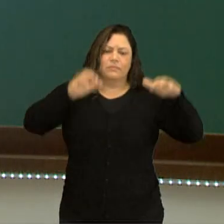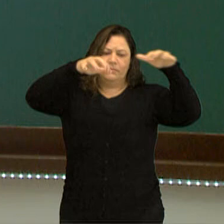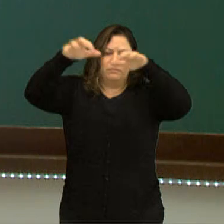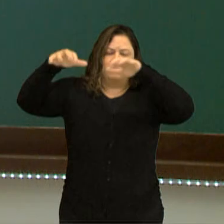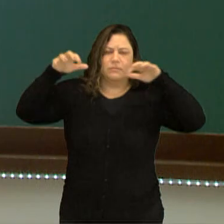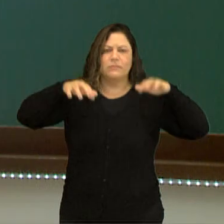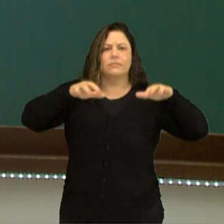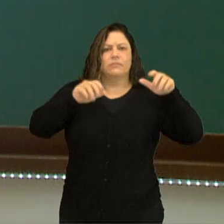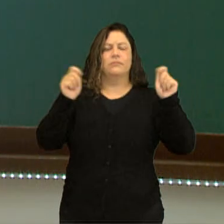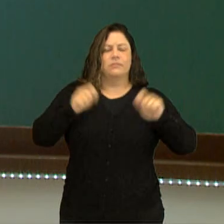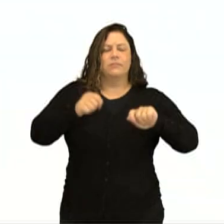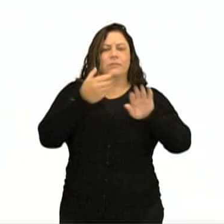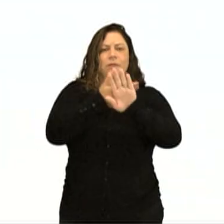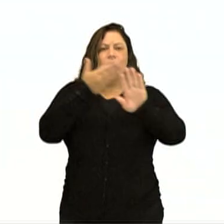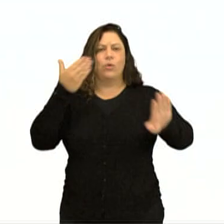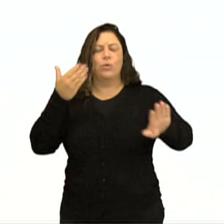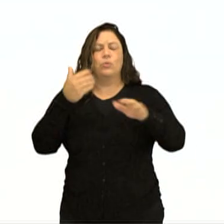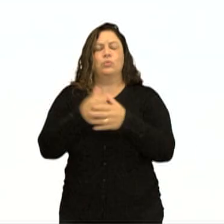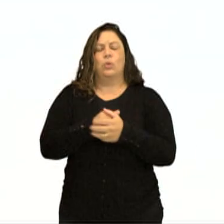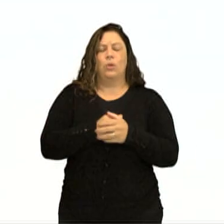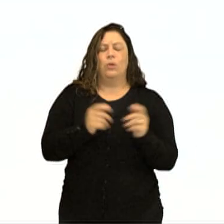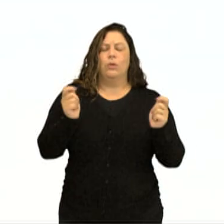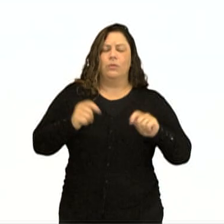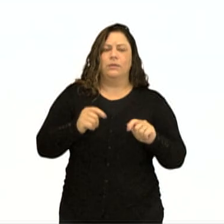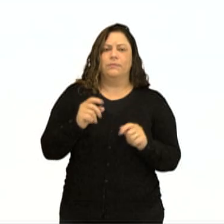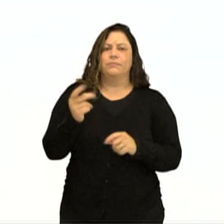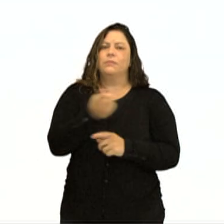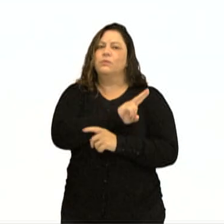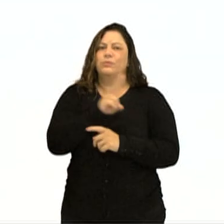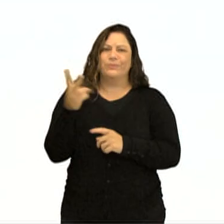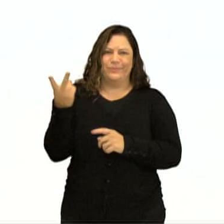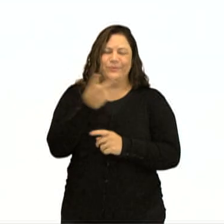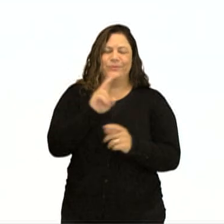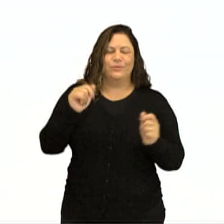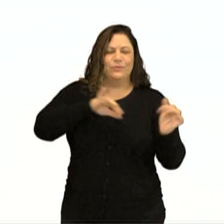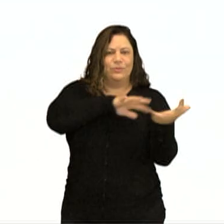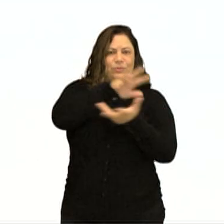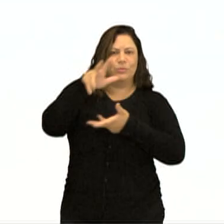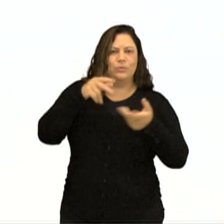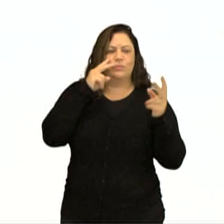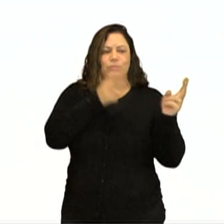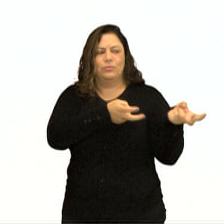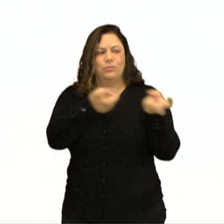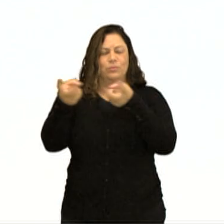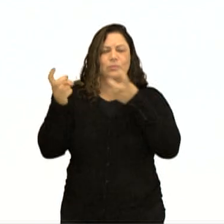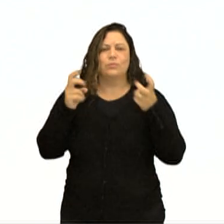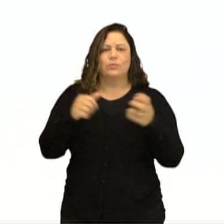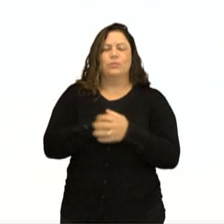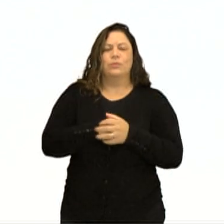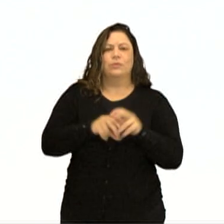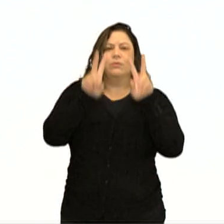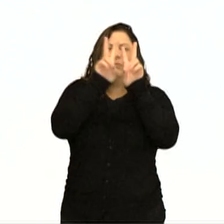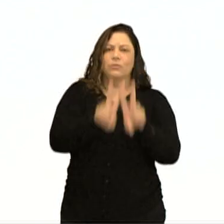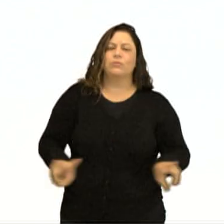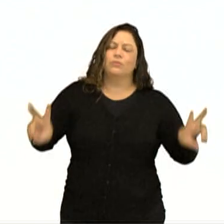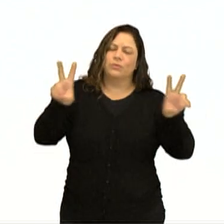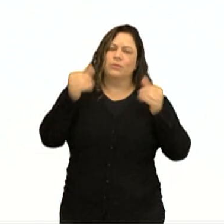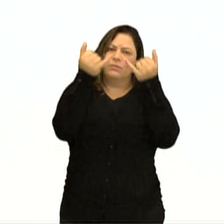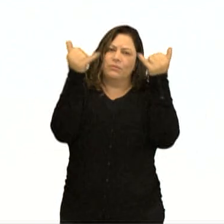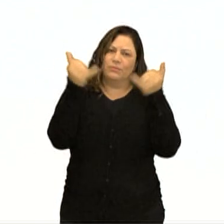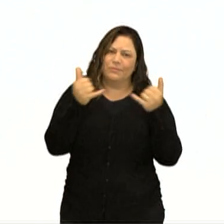protegem, isolam o eu lírico e seu interlocutor do mundo. Considerando o visual, são finas. Isso